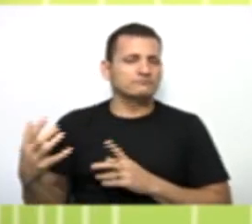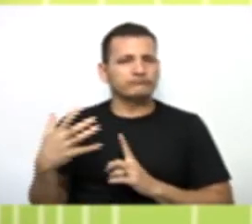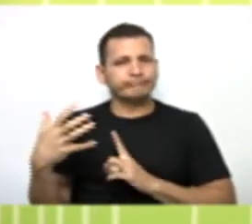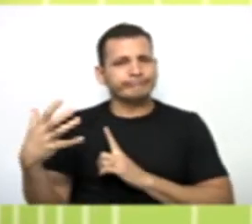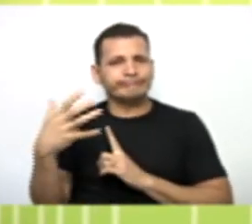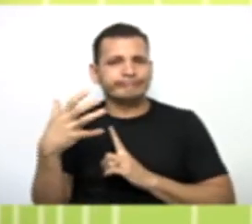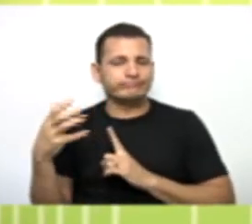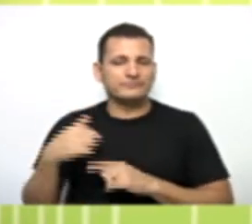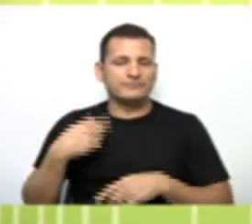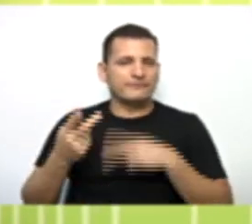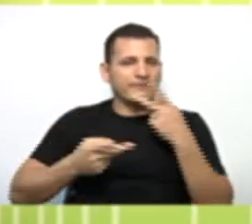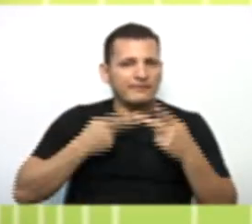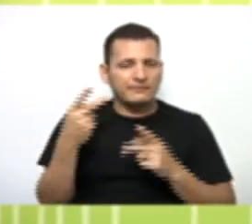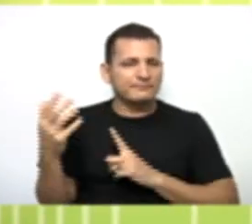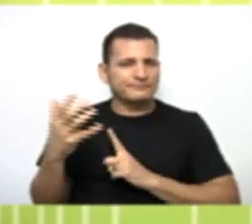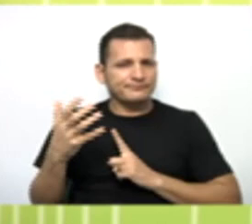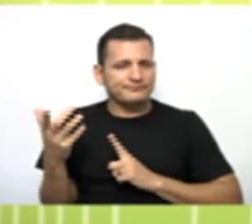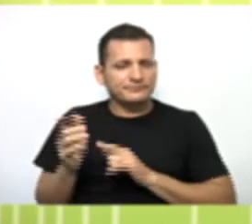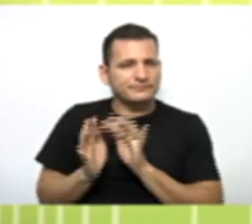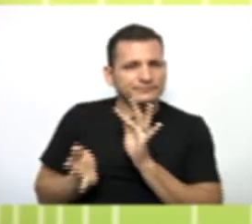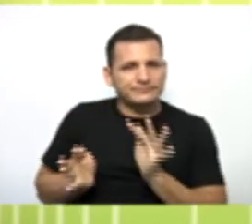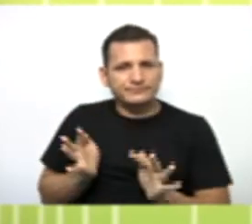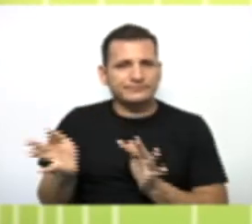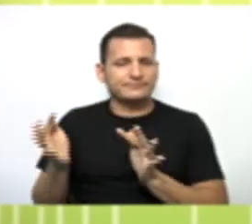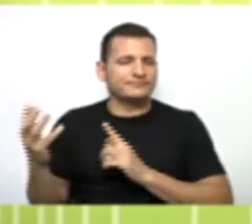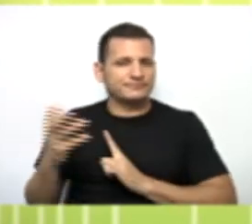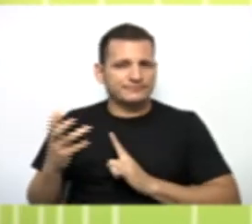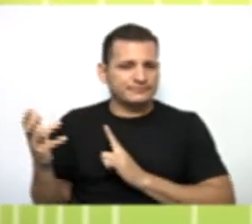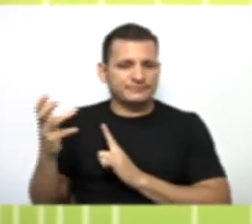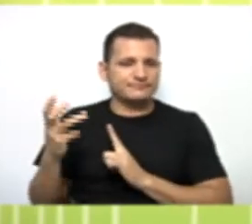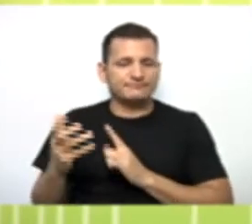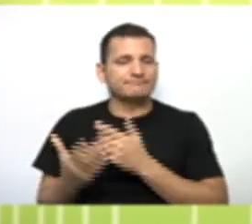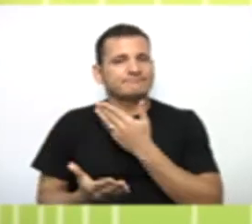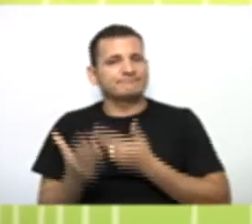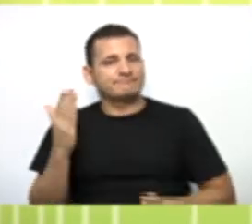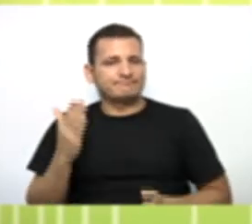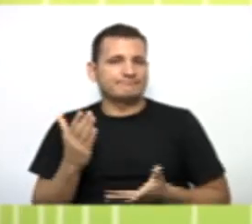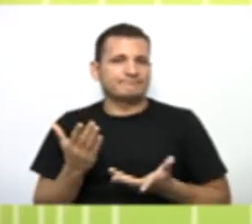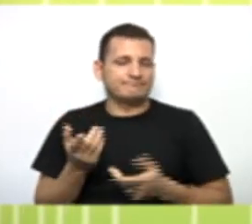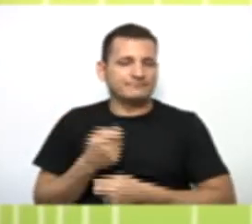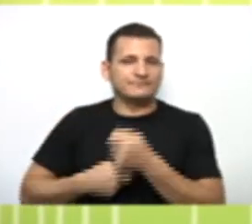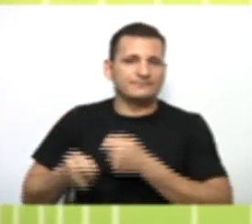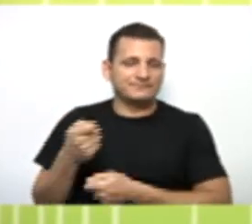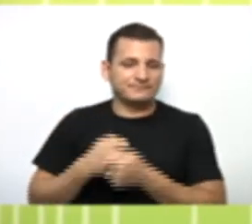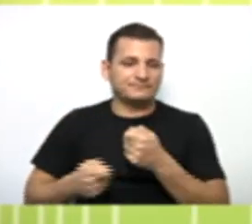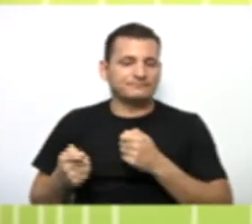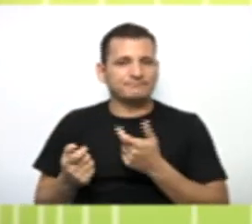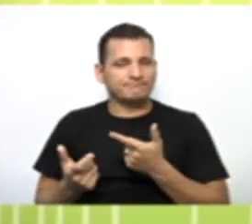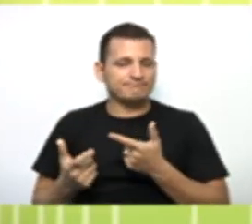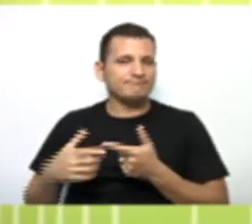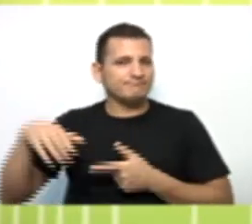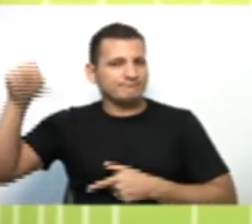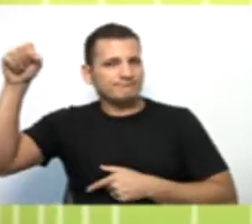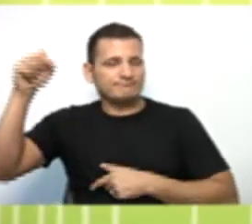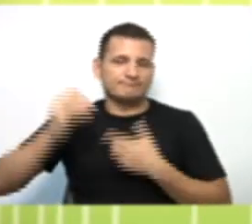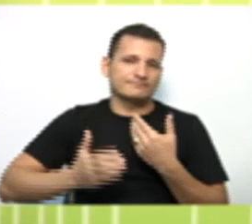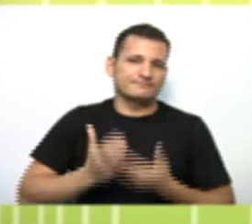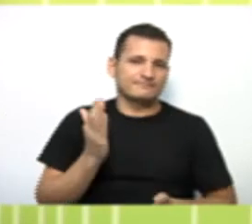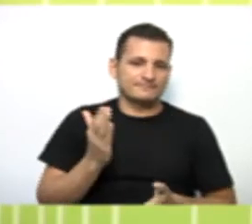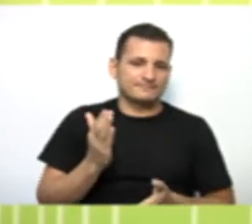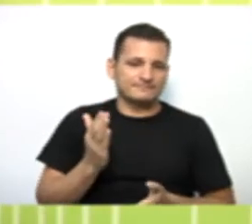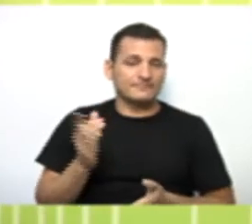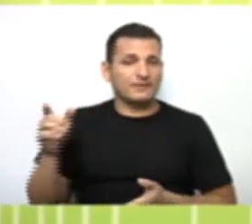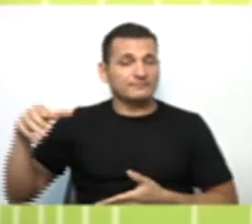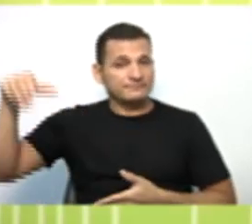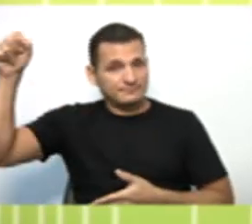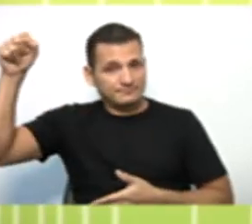gente vai falando, vai cedendo, vai isso, vai aquilo, e quando vê, pronto, fez uma negociação do ganha-perde. Ou seja,